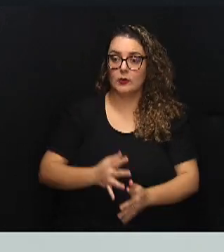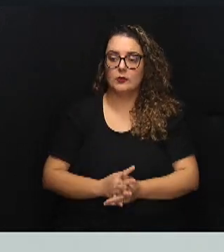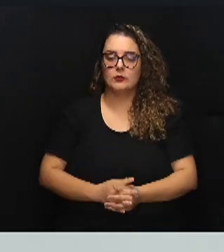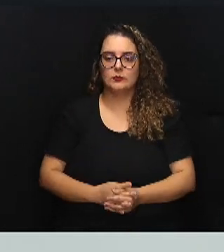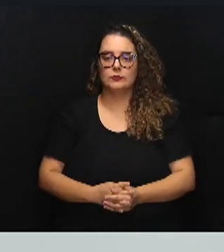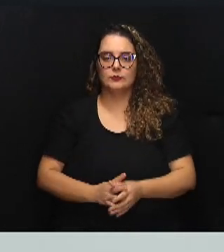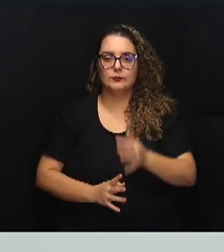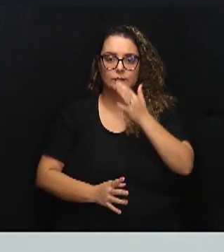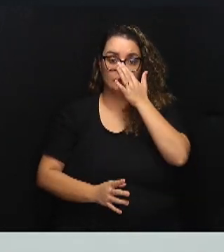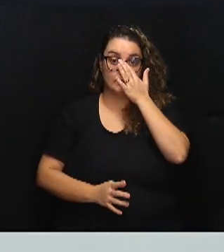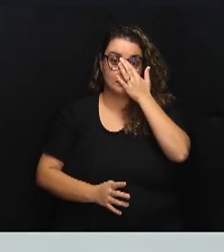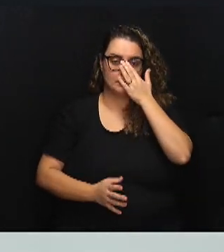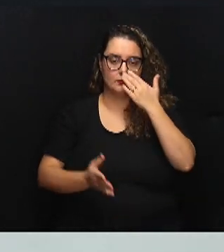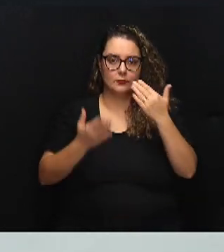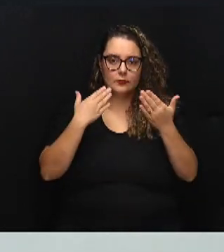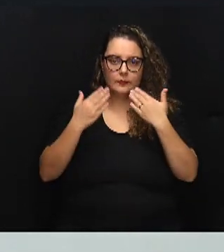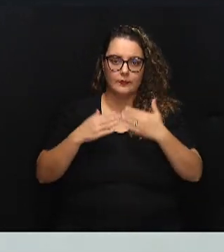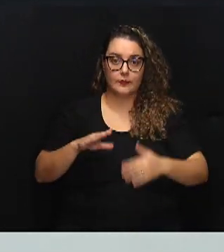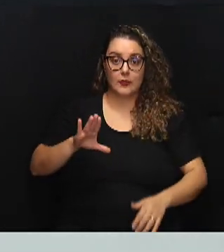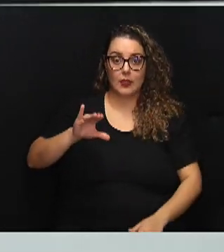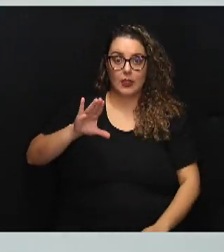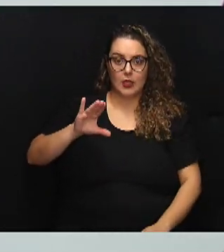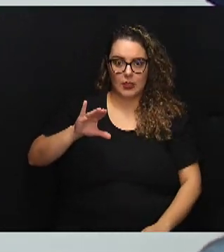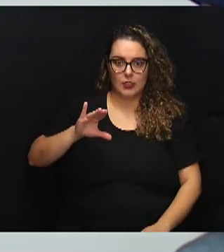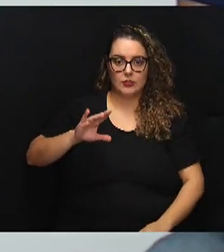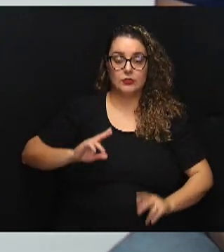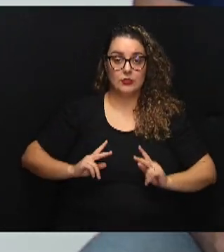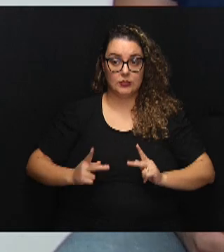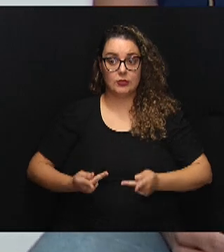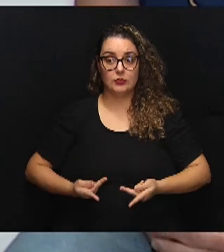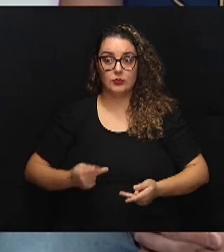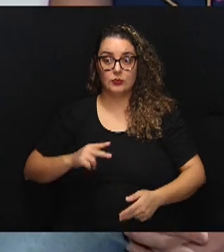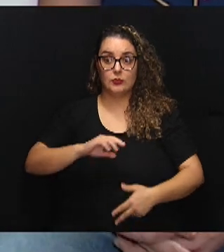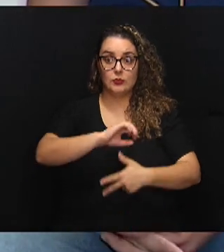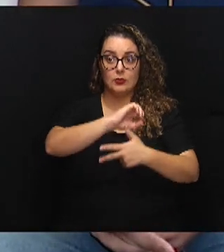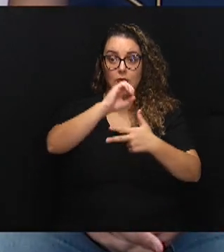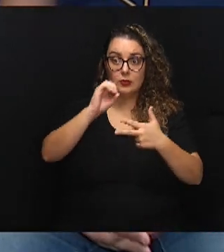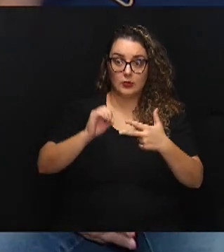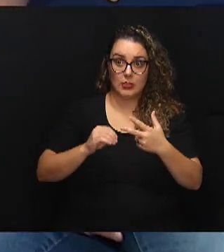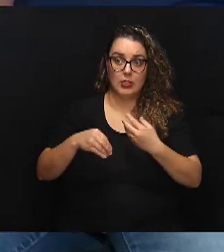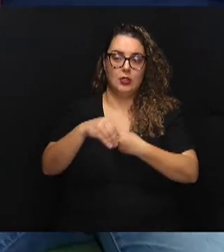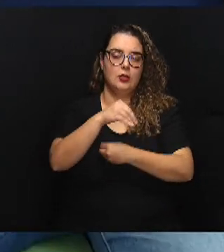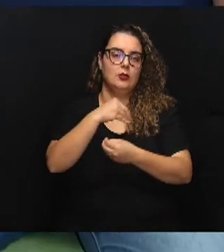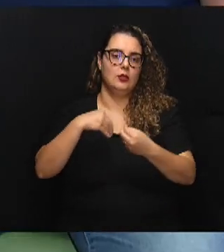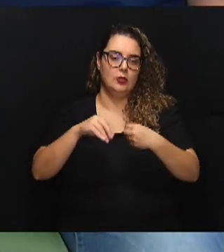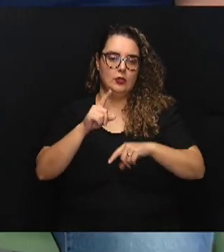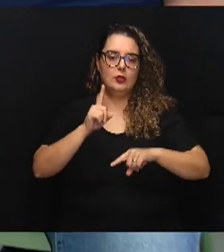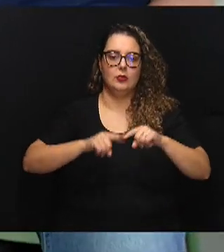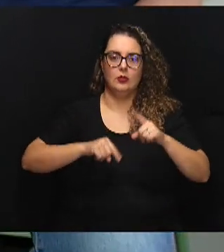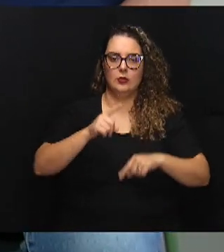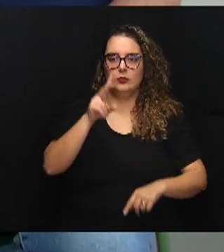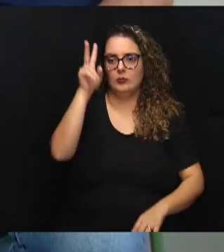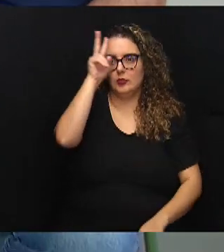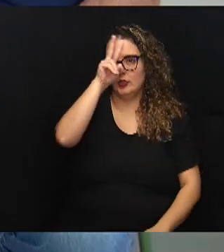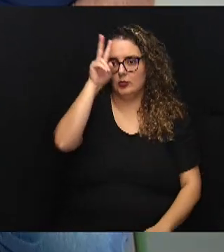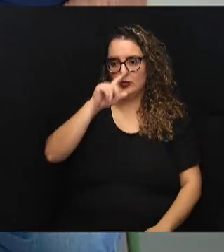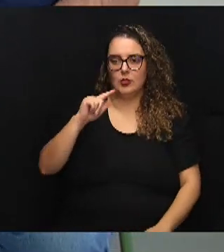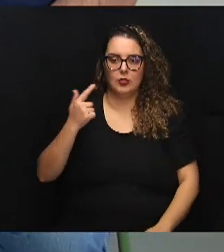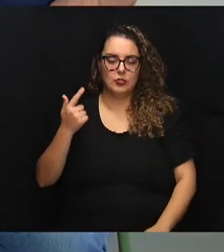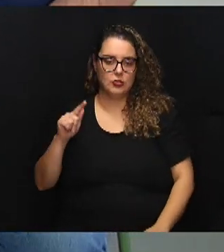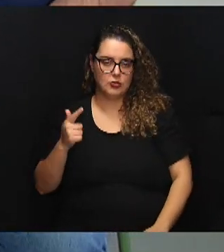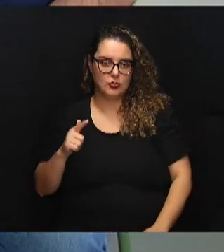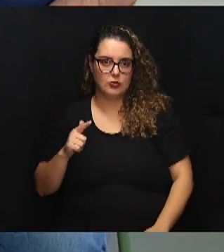vamos conversar sobre ciências humanas no Enem, que envolve aí as matérias de História,